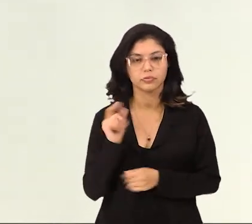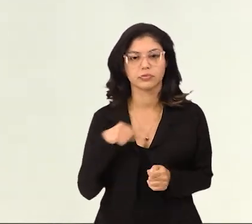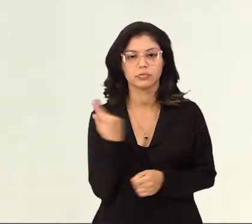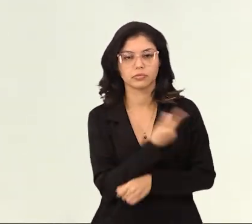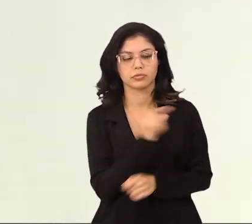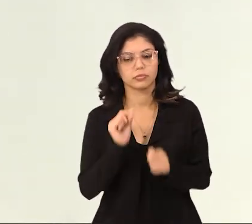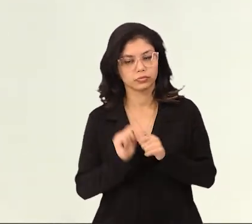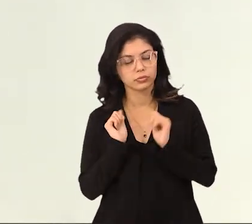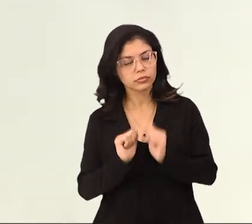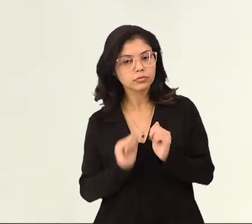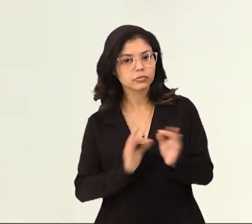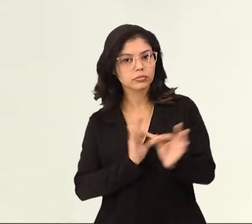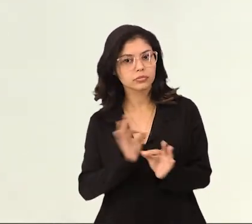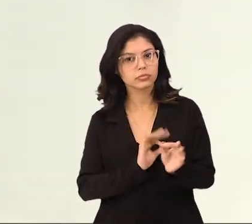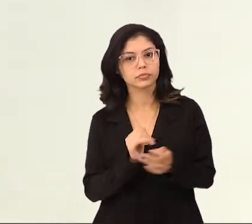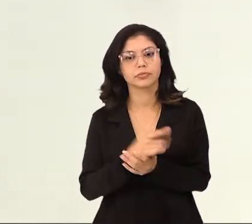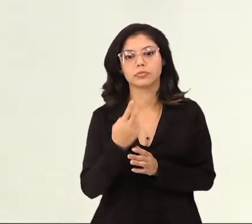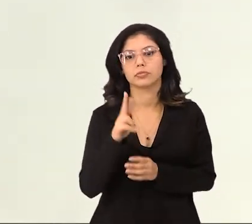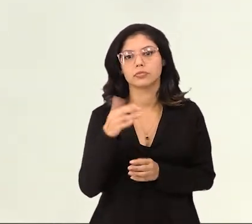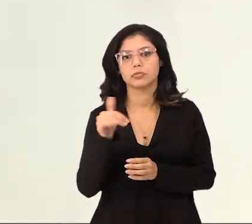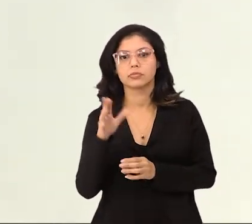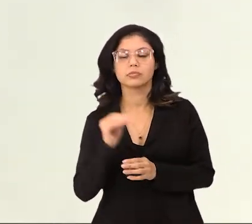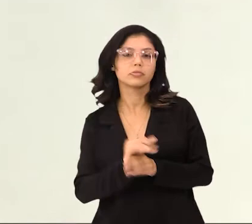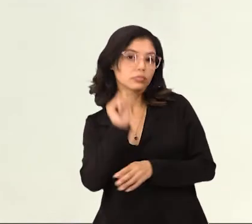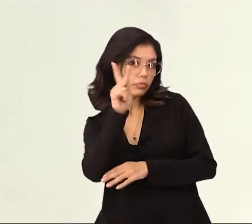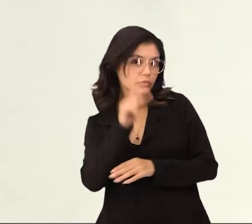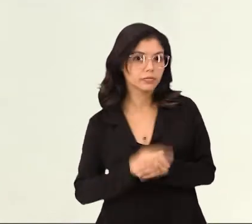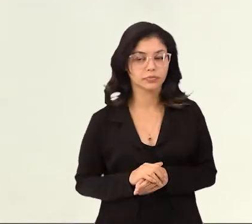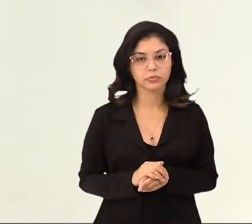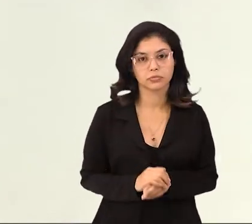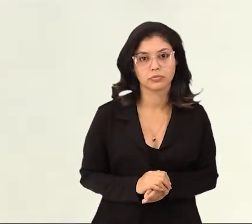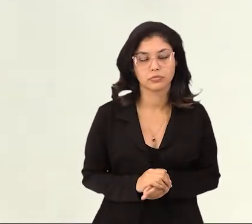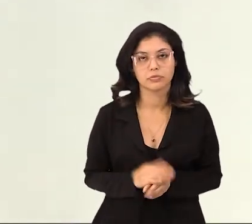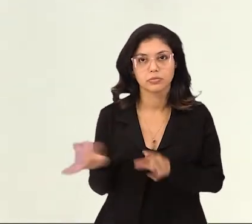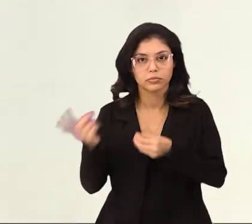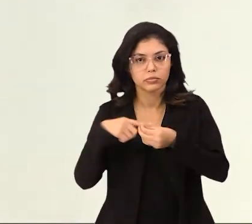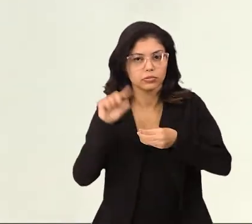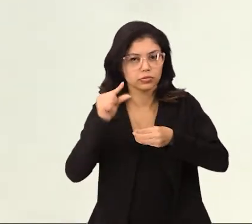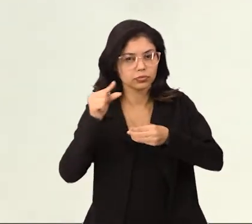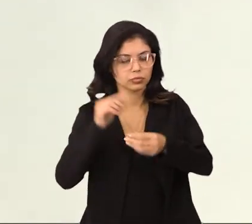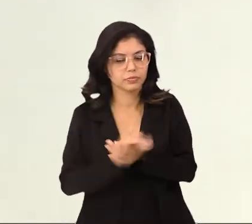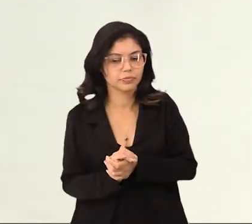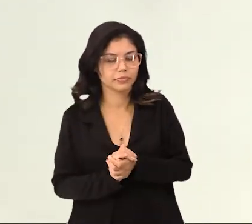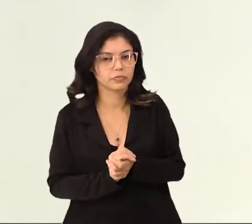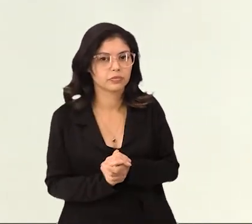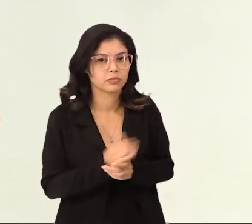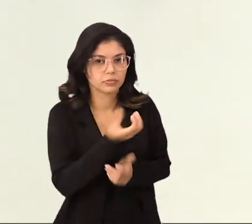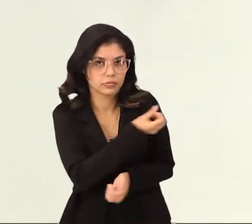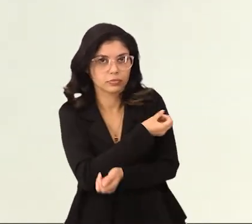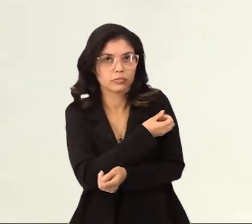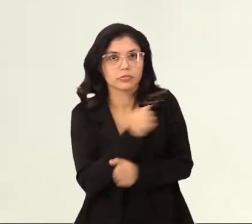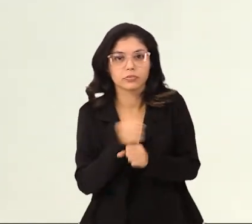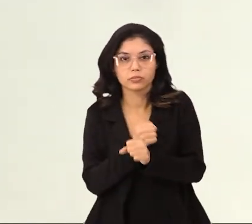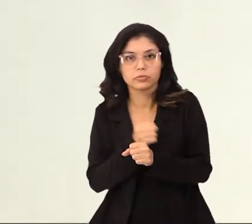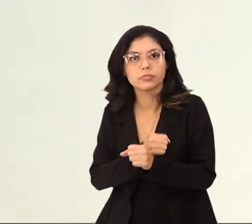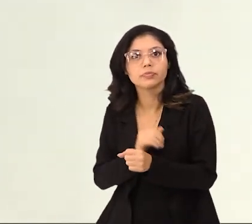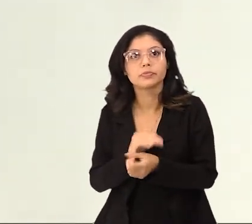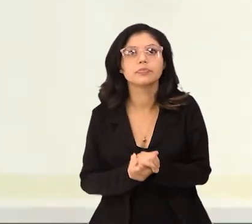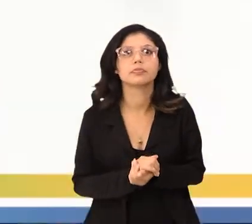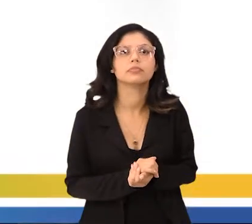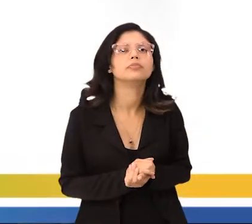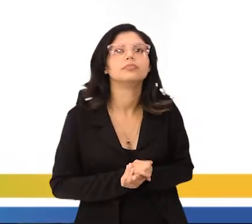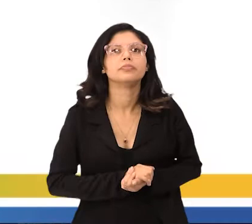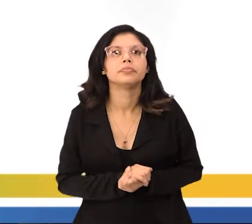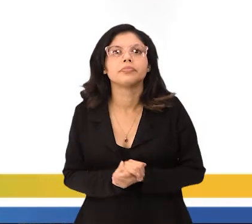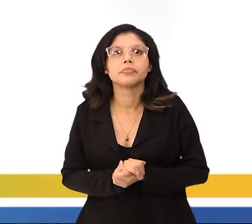fazer diferentemente trabalhando a potenciação. Tá ok? E estamos recordando um pouquinho esse assunto que é do 6º ano.